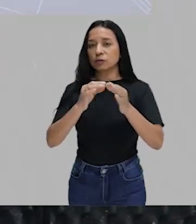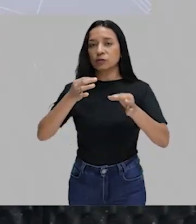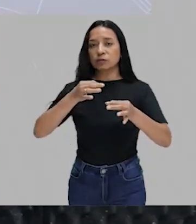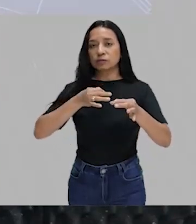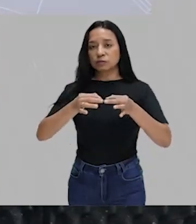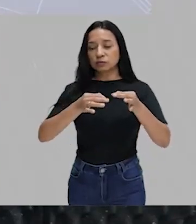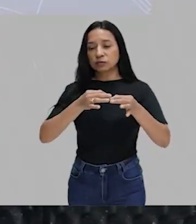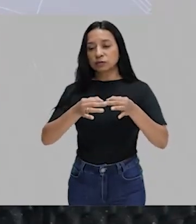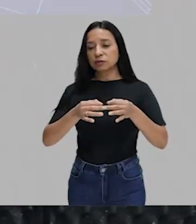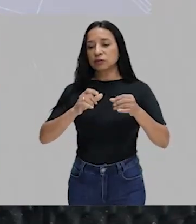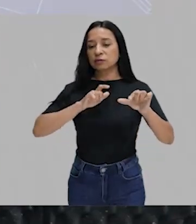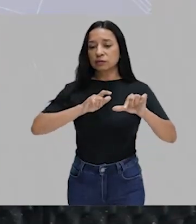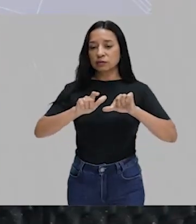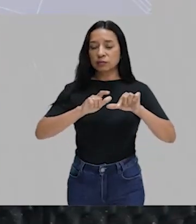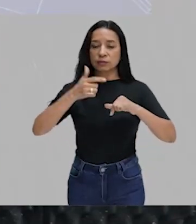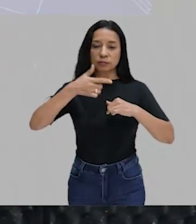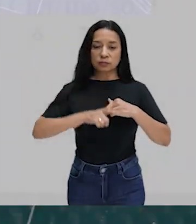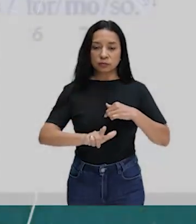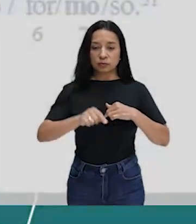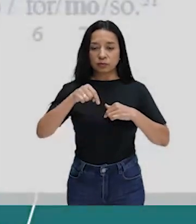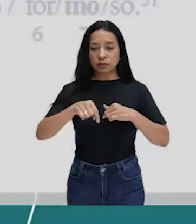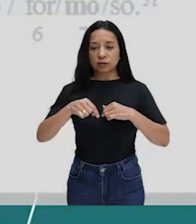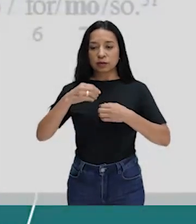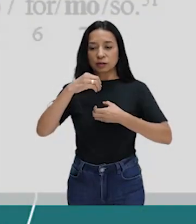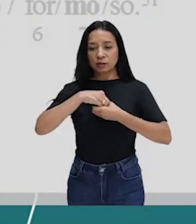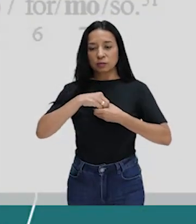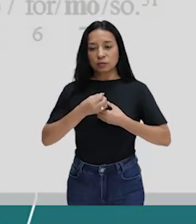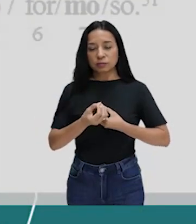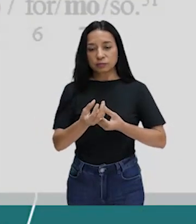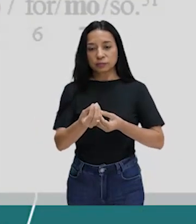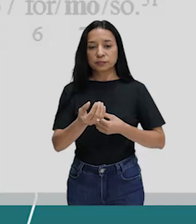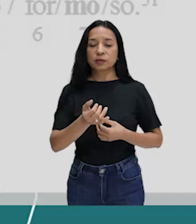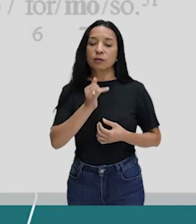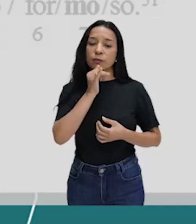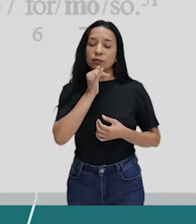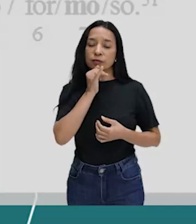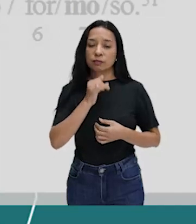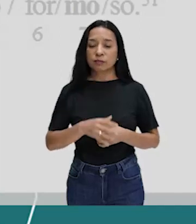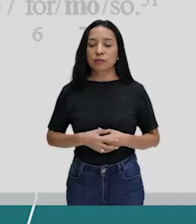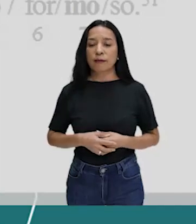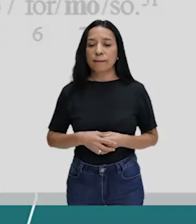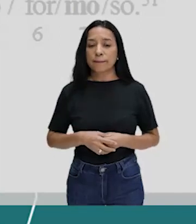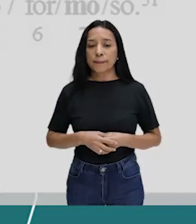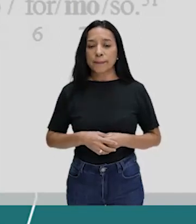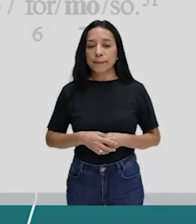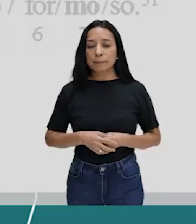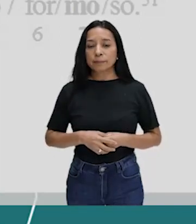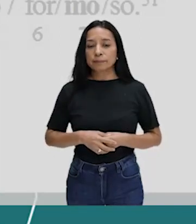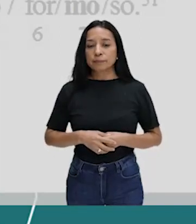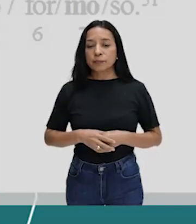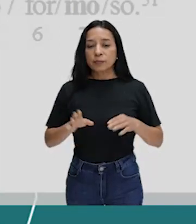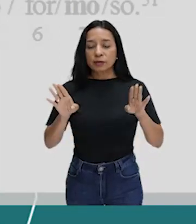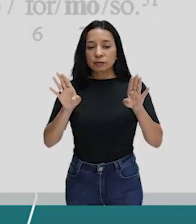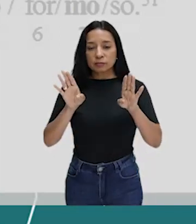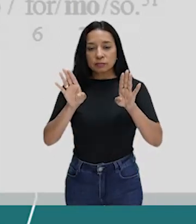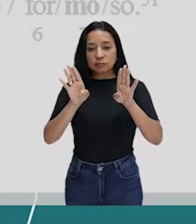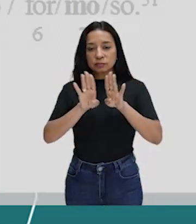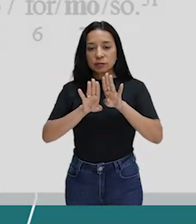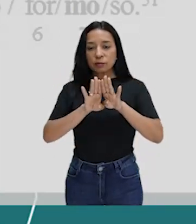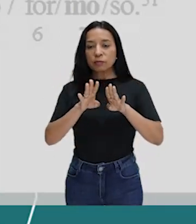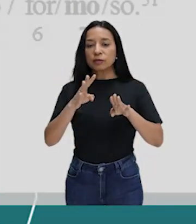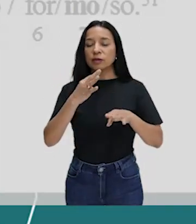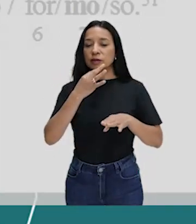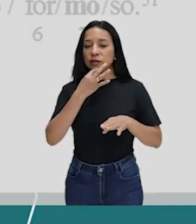elaboração é trabalhada novamente no parnasianismo. Olha um exemplo aqui, ó. No Brasil é também conhecido como